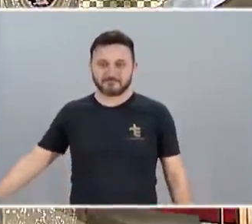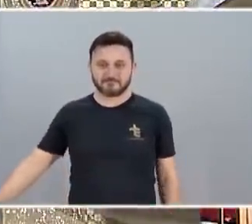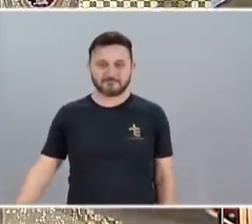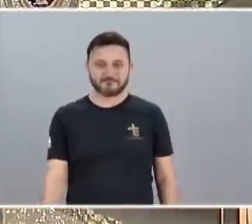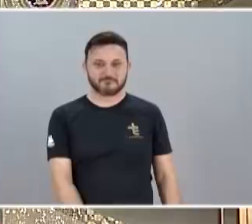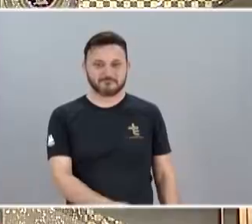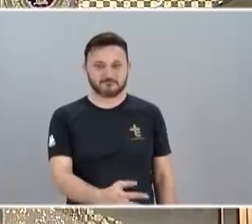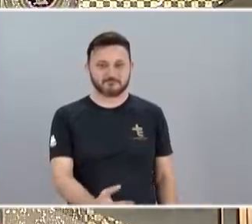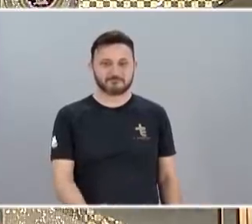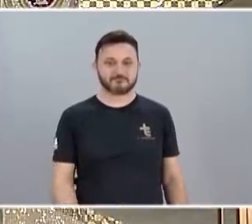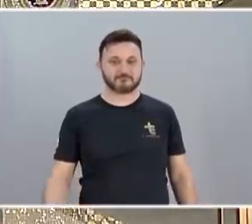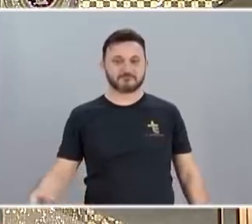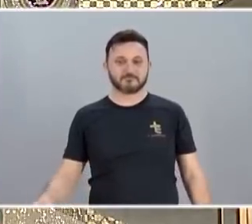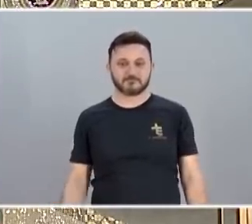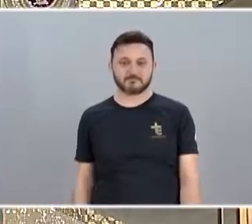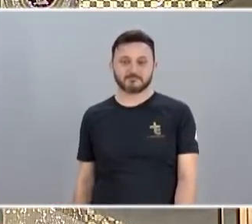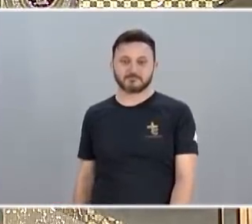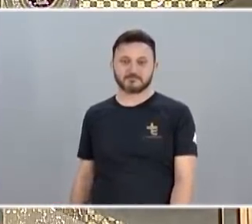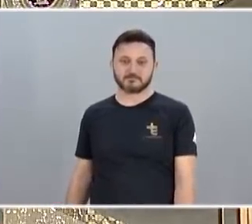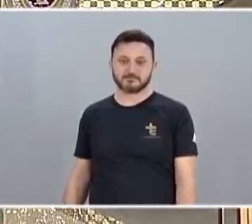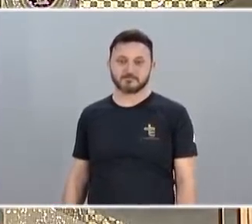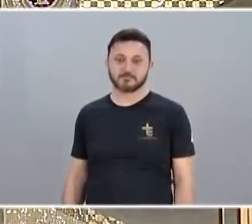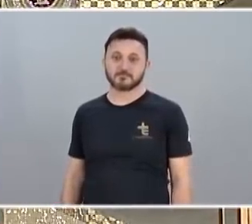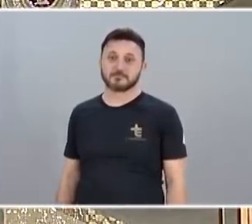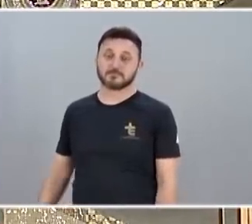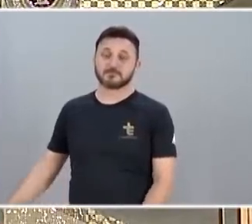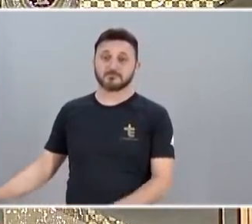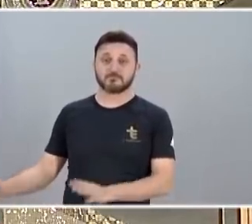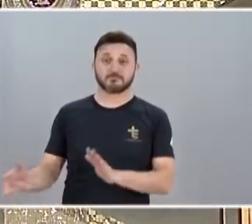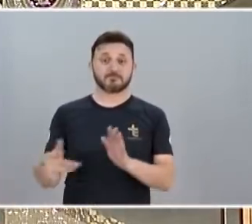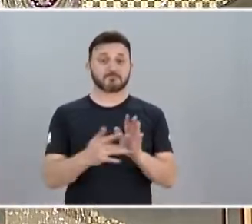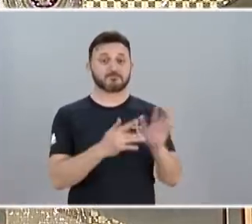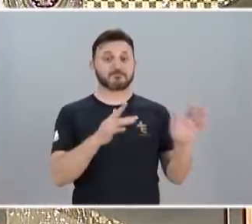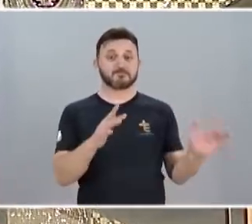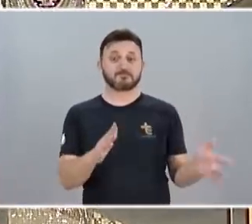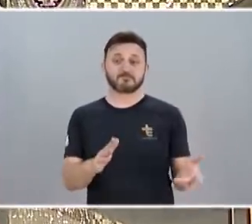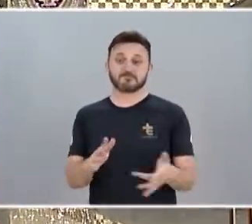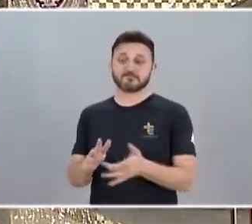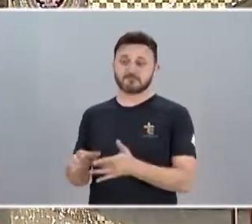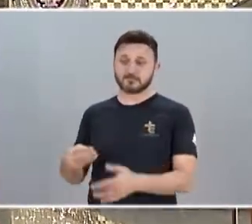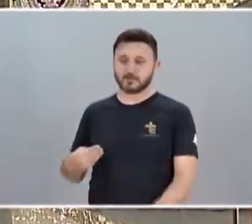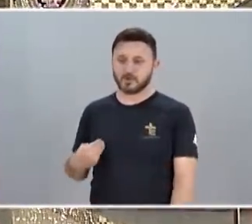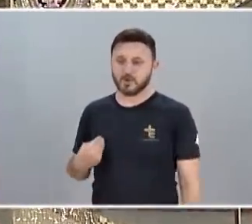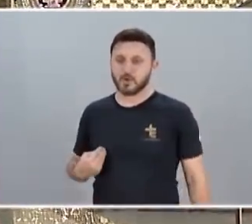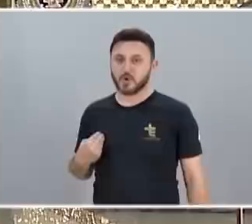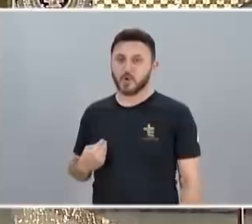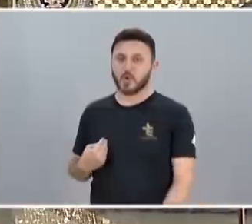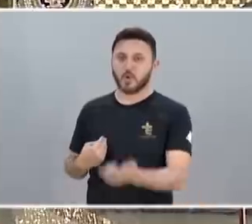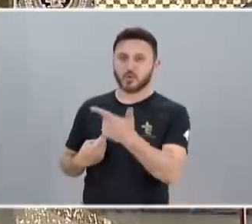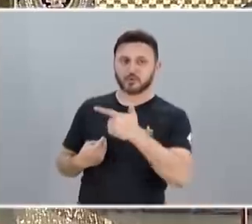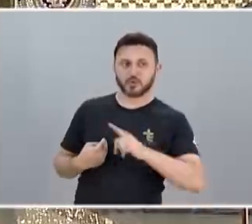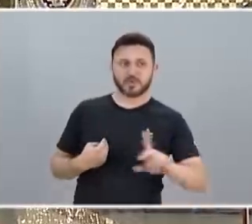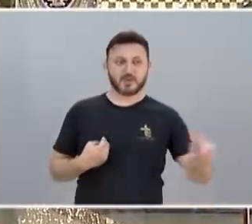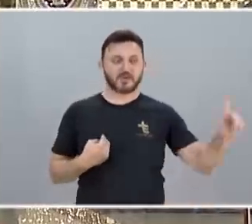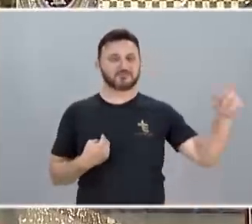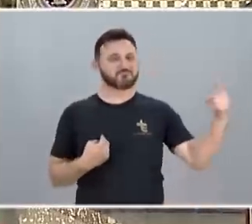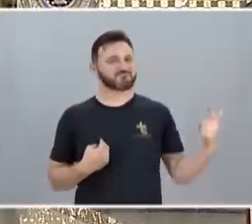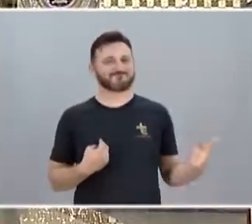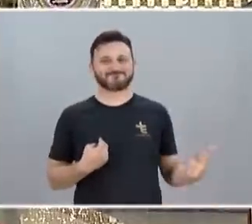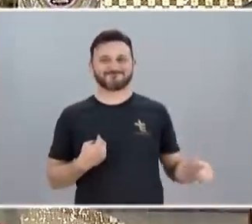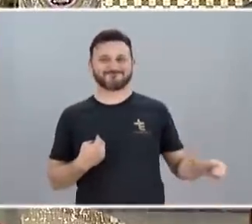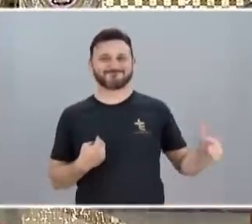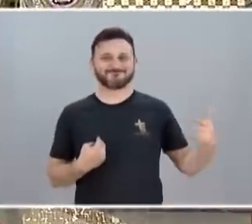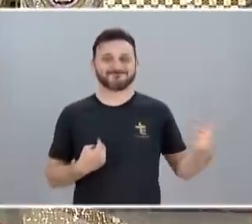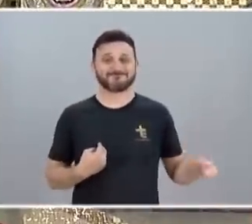Sangue de Cristo. Tu és minha vida, outro